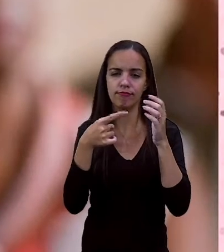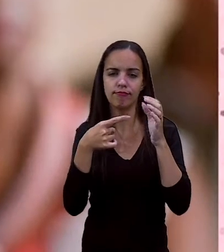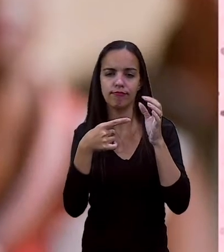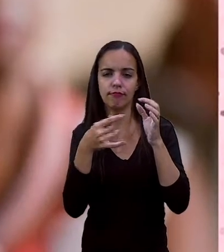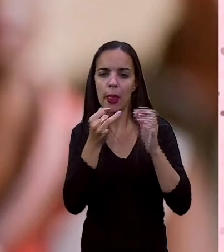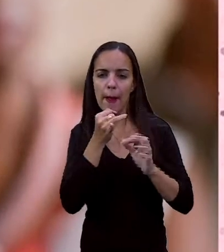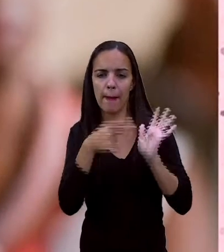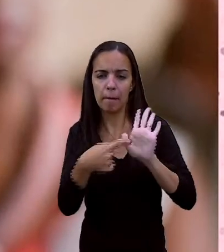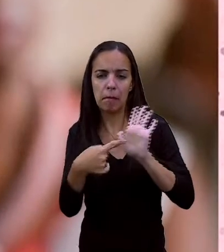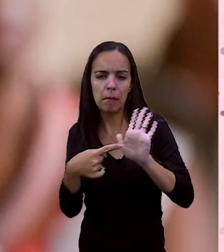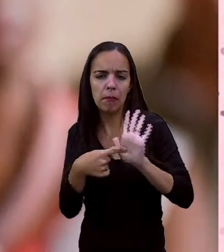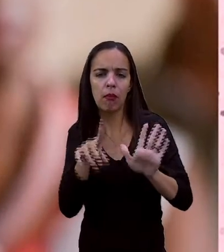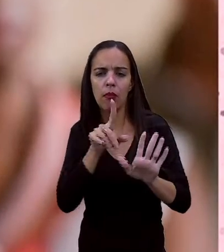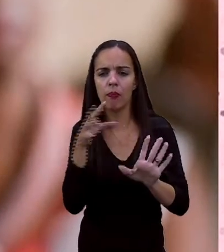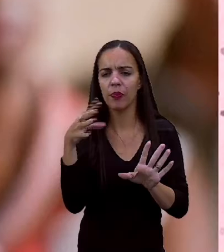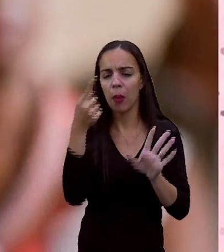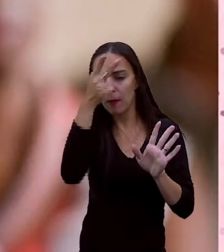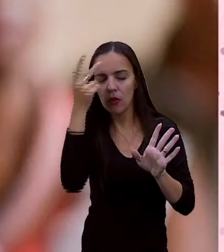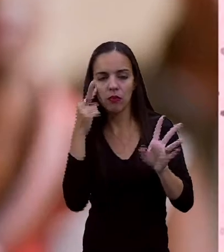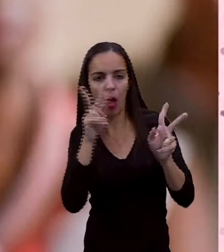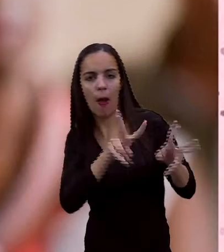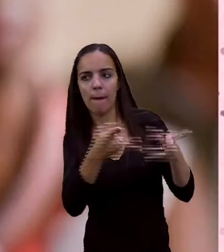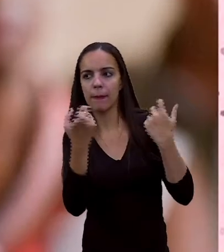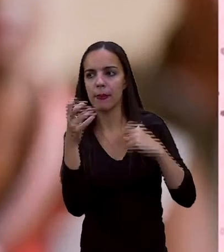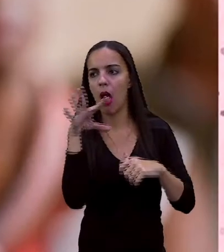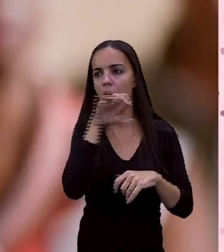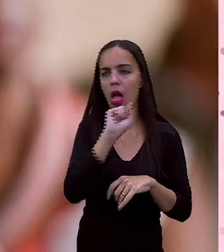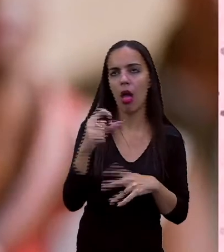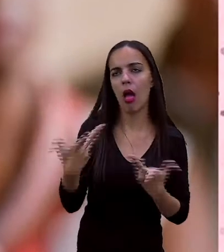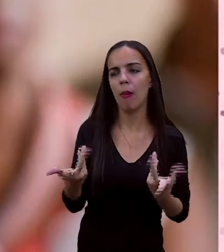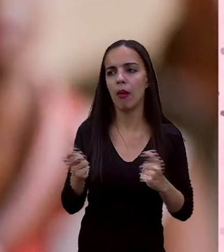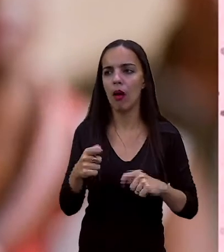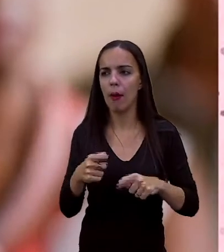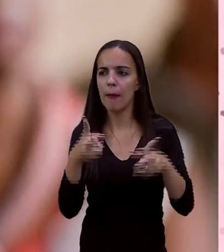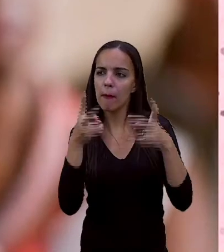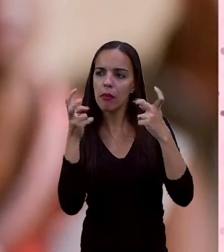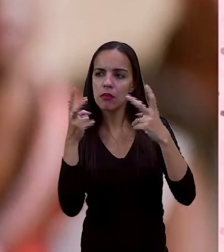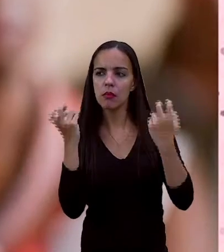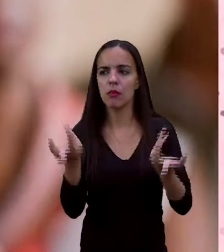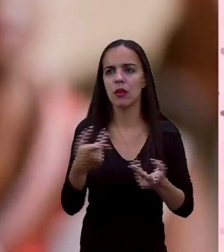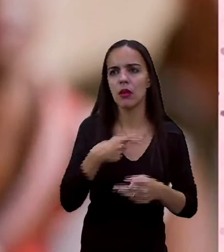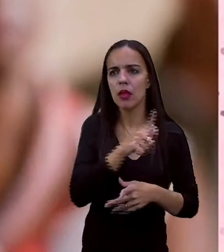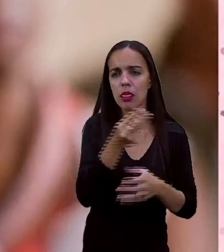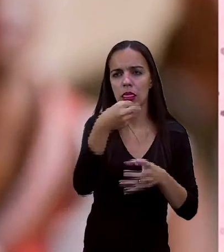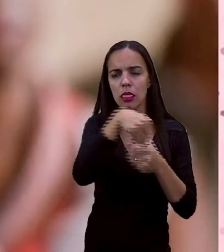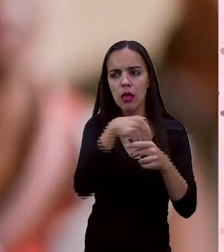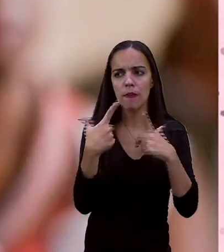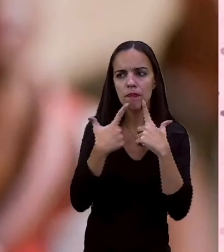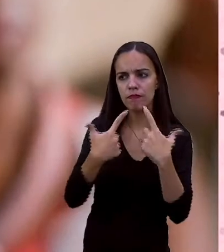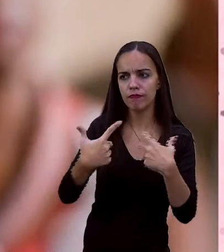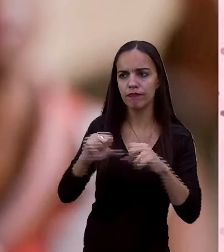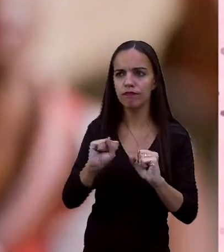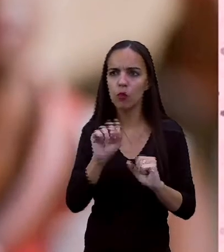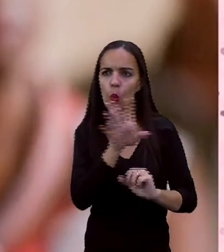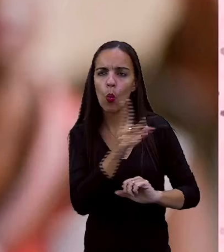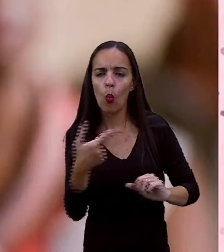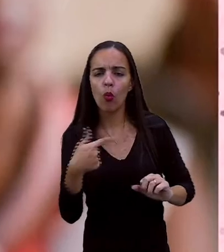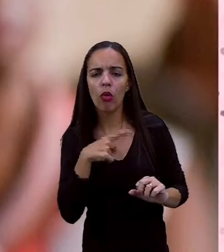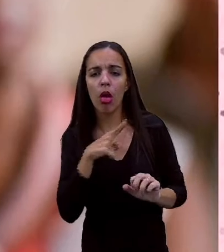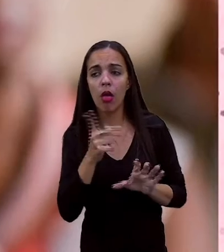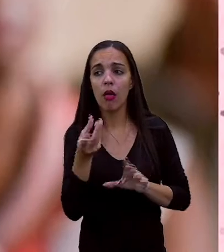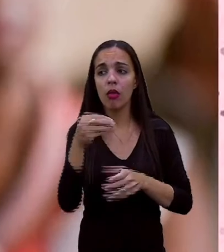na área jurídica, em leis, petições, sentenças. Agora, nesse português nosso contemporâneo,